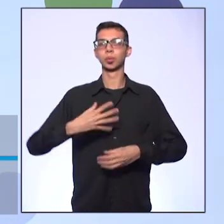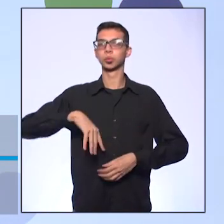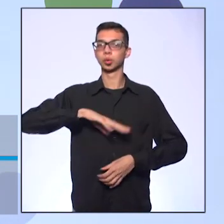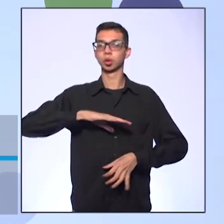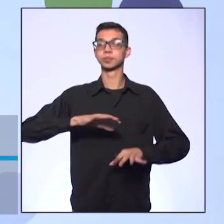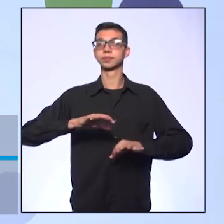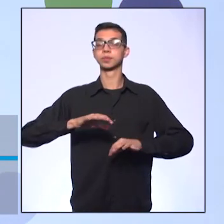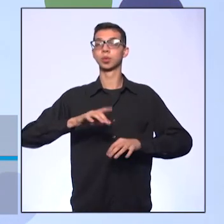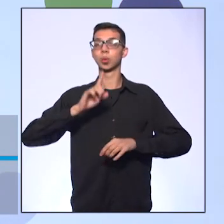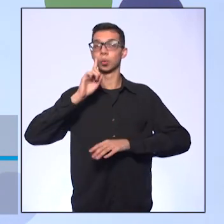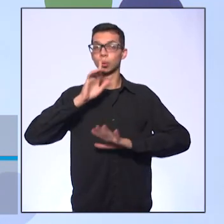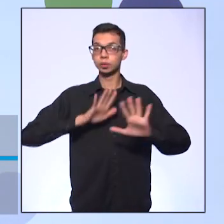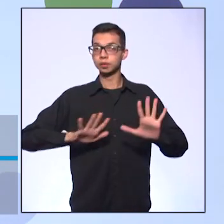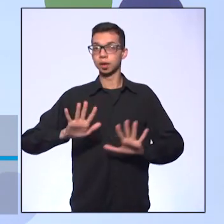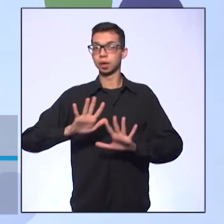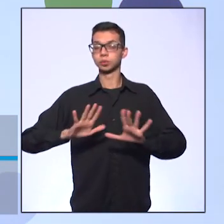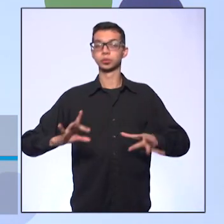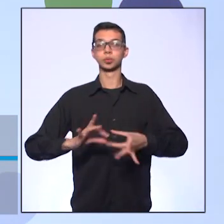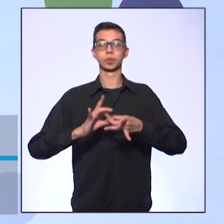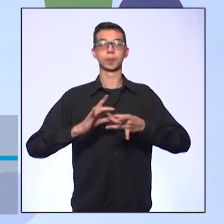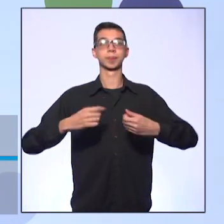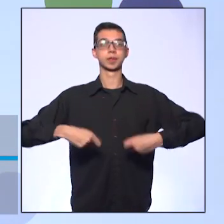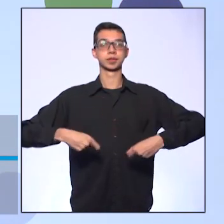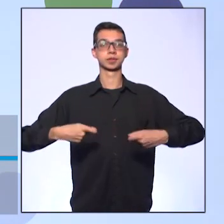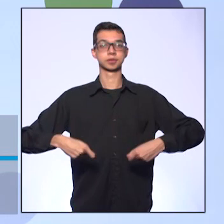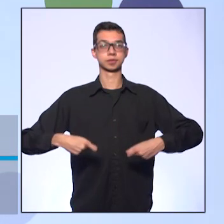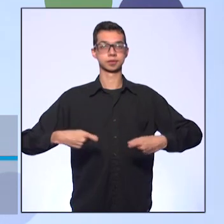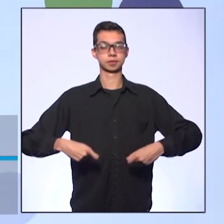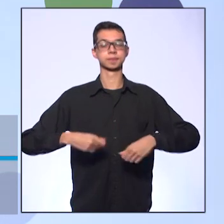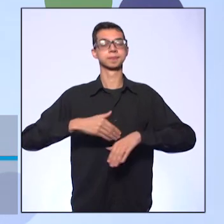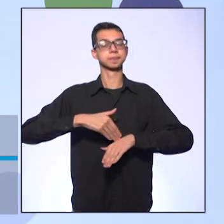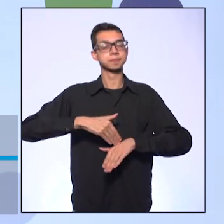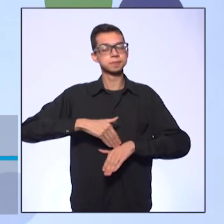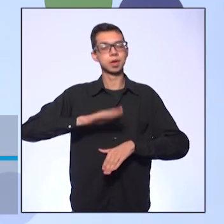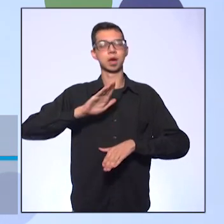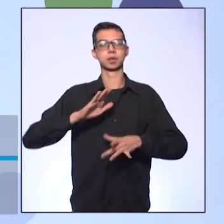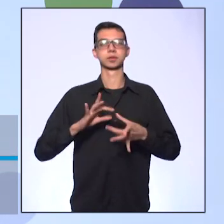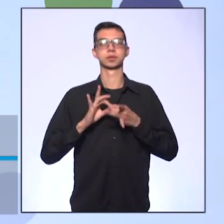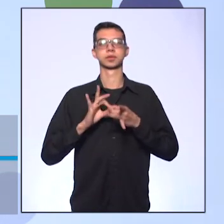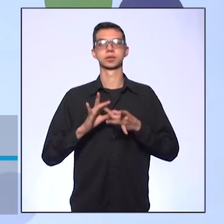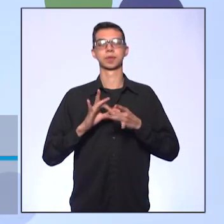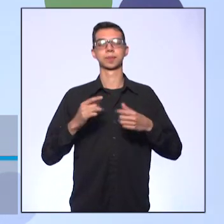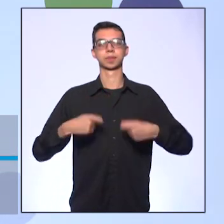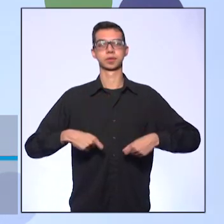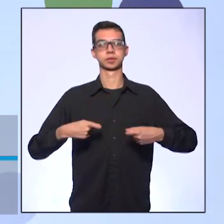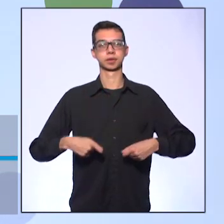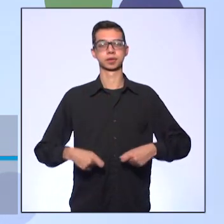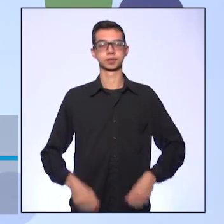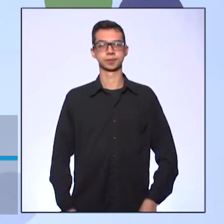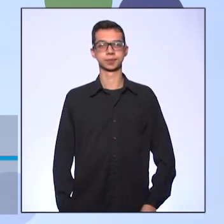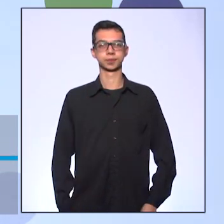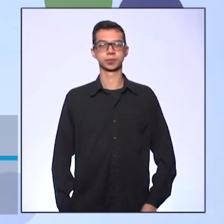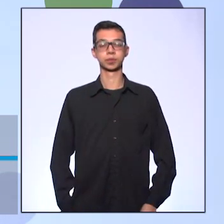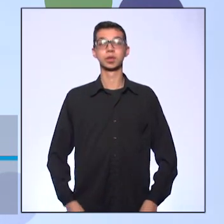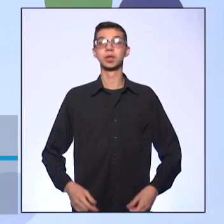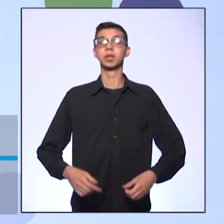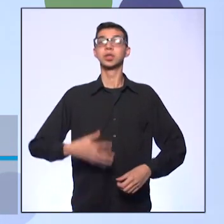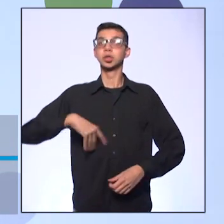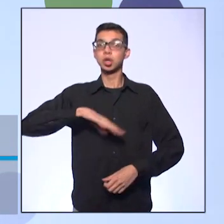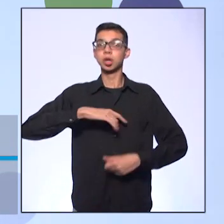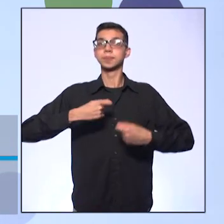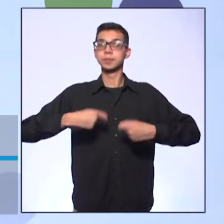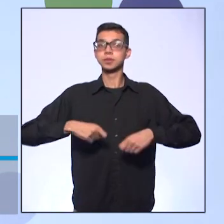organizarmos e sermos cada vez mais unidos e procurarmos mecanismos de proteger as mulheres,